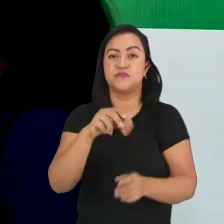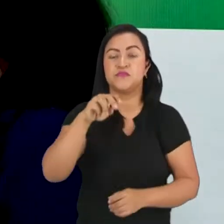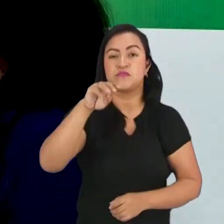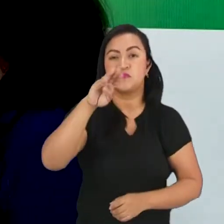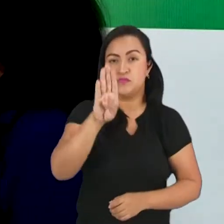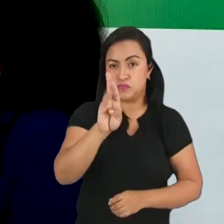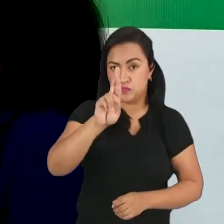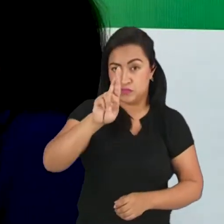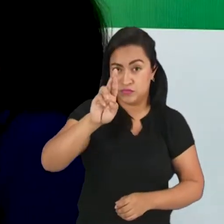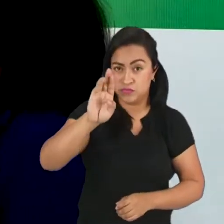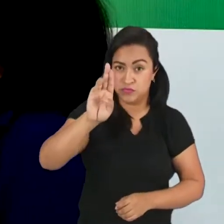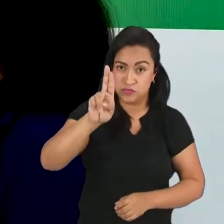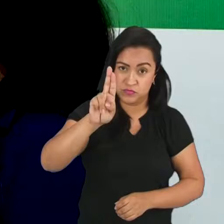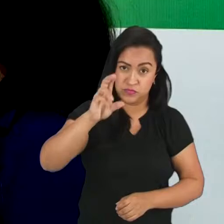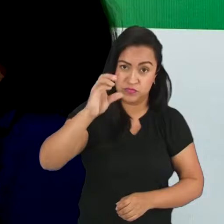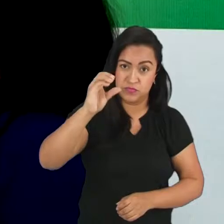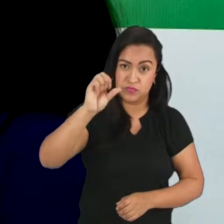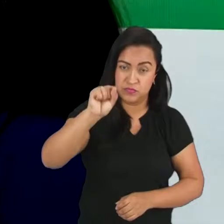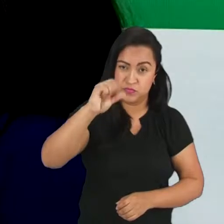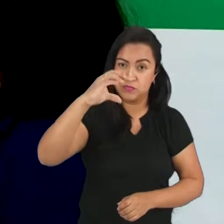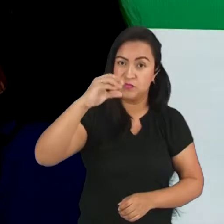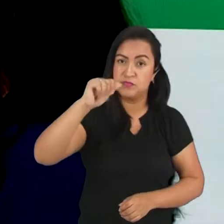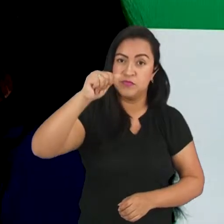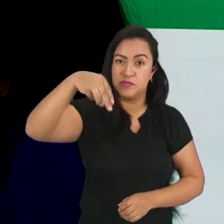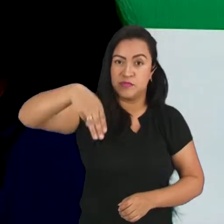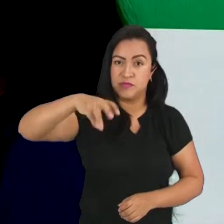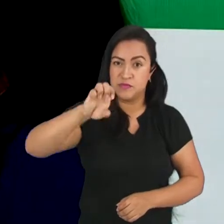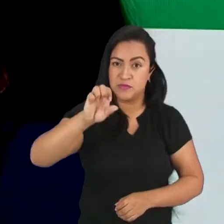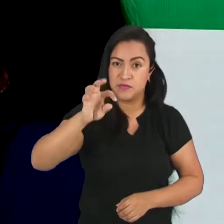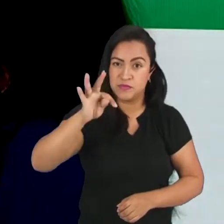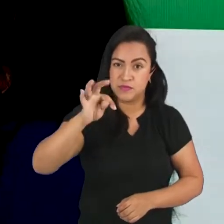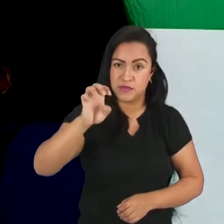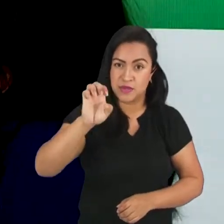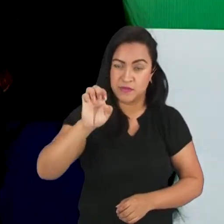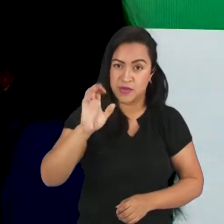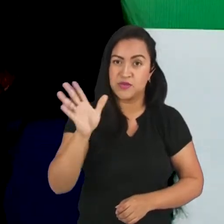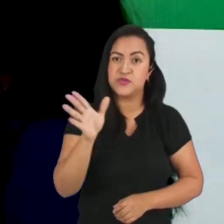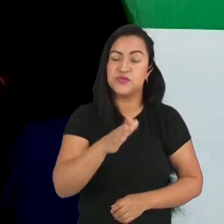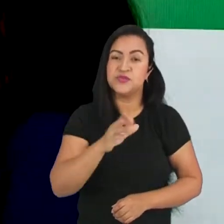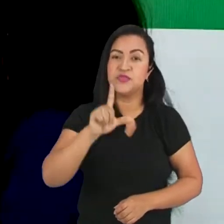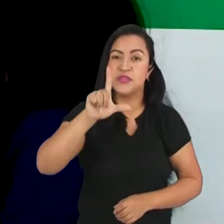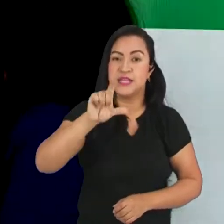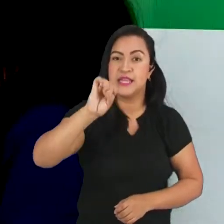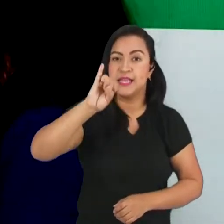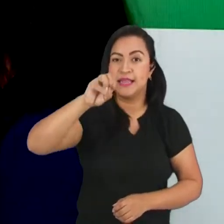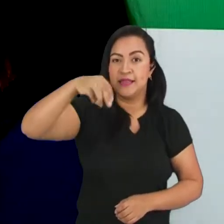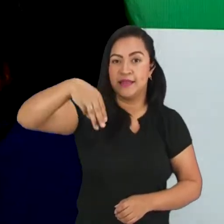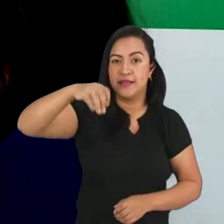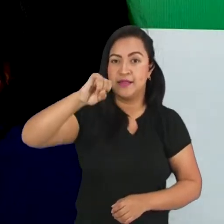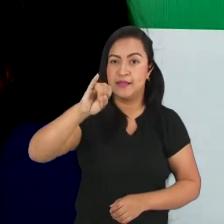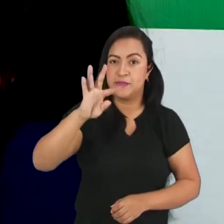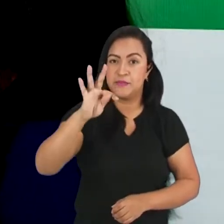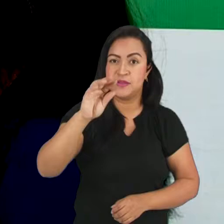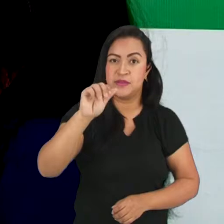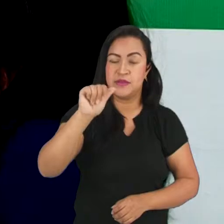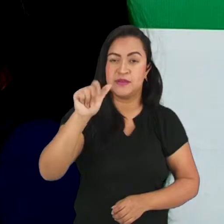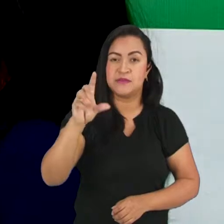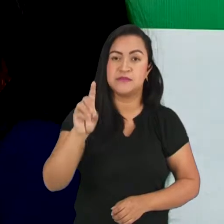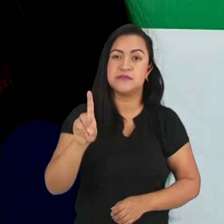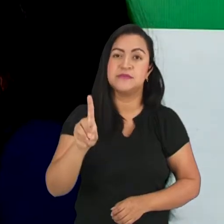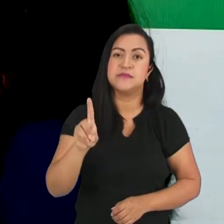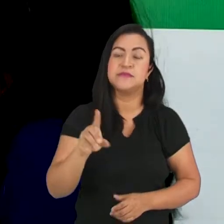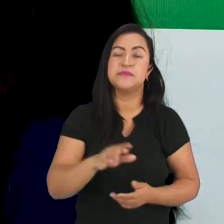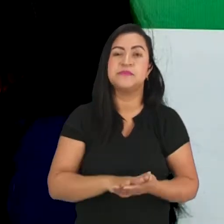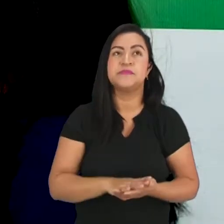Bruscamente, ligeira e inimitáveis. Geralmente o texto ele vem também assim, ó. Como a gente está trabalhando no texto, ele vem com o significado aqui